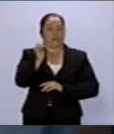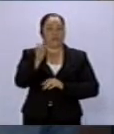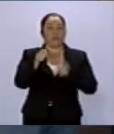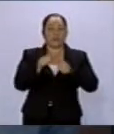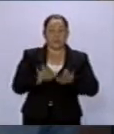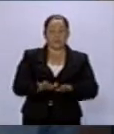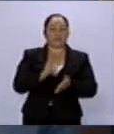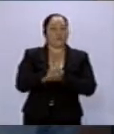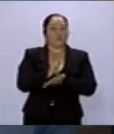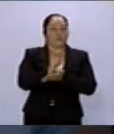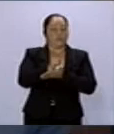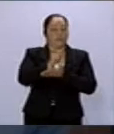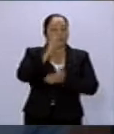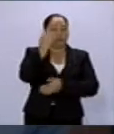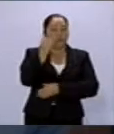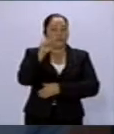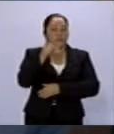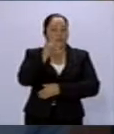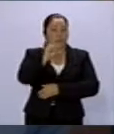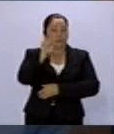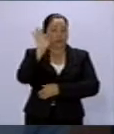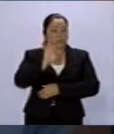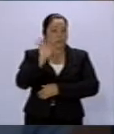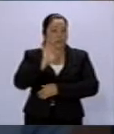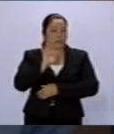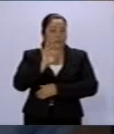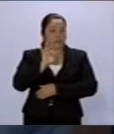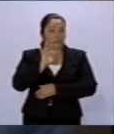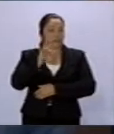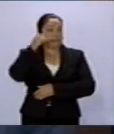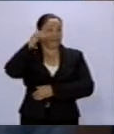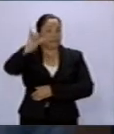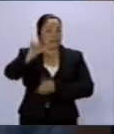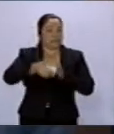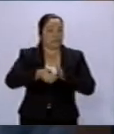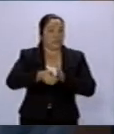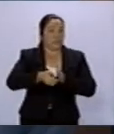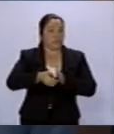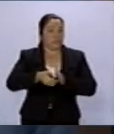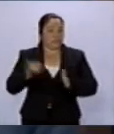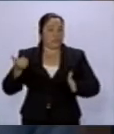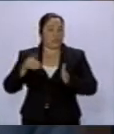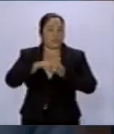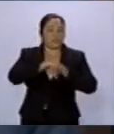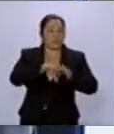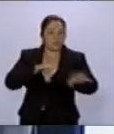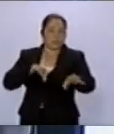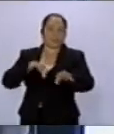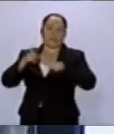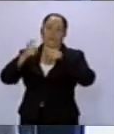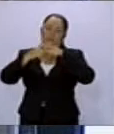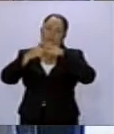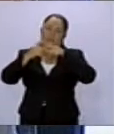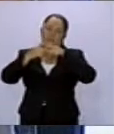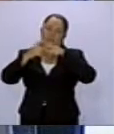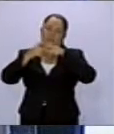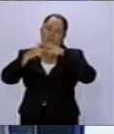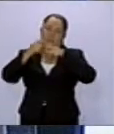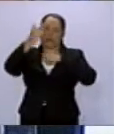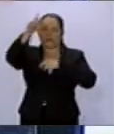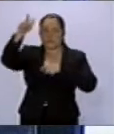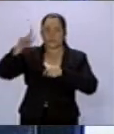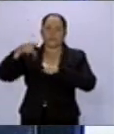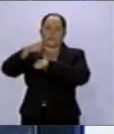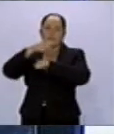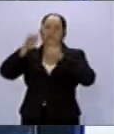patamar de 1,8 para que a gente não retire profissionais médicos de países que tem uma condição inferior a do Brasil respeitando o